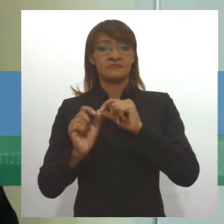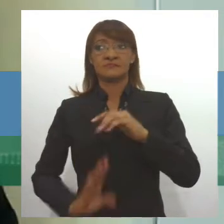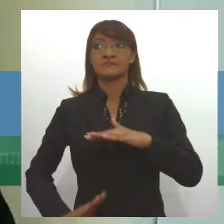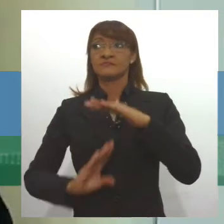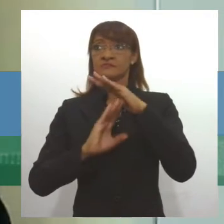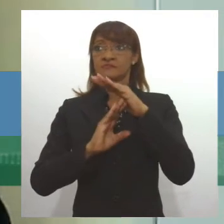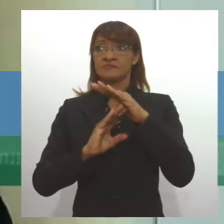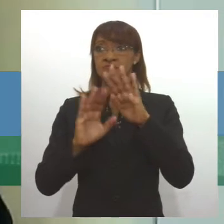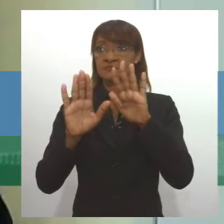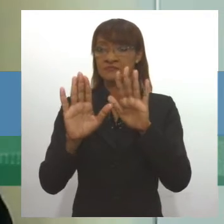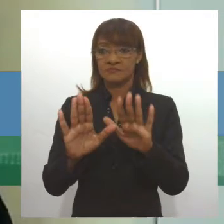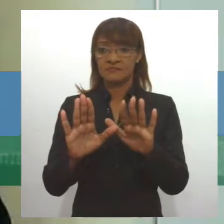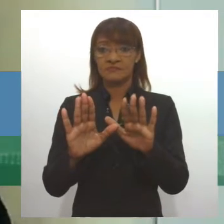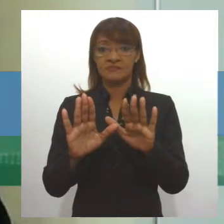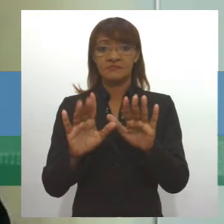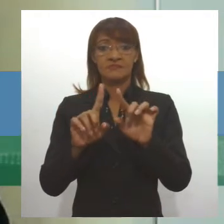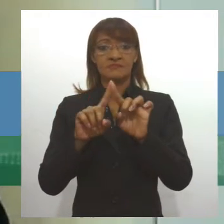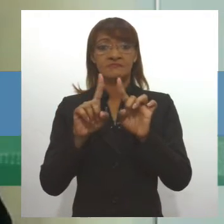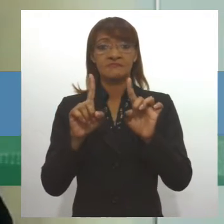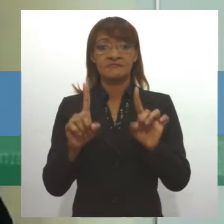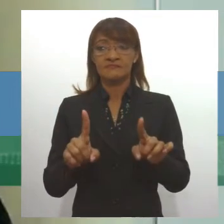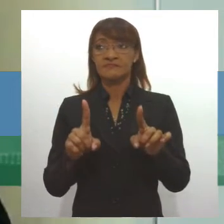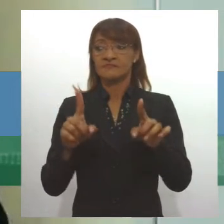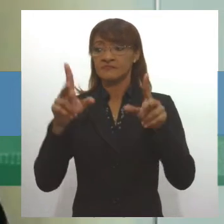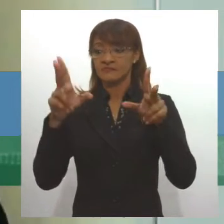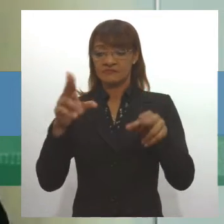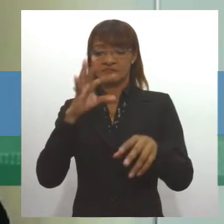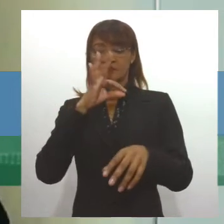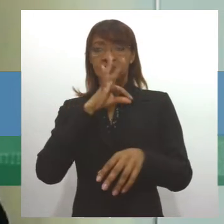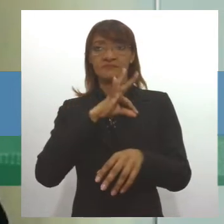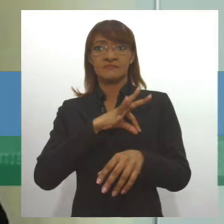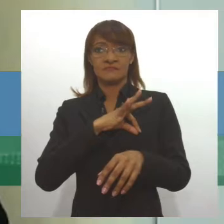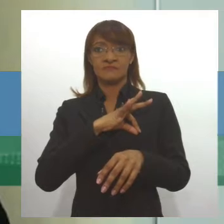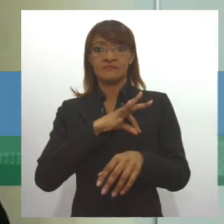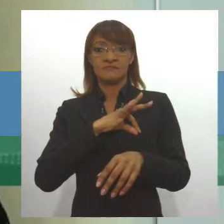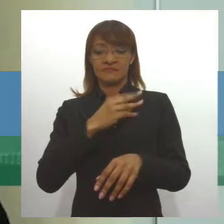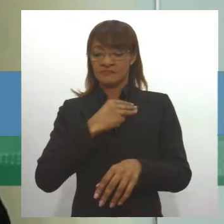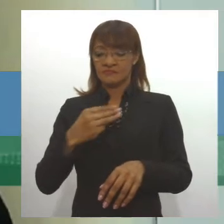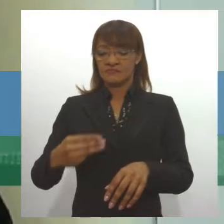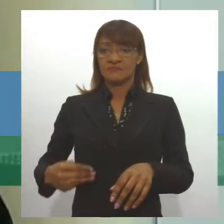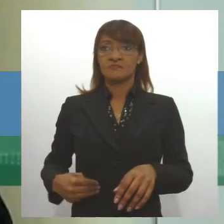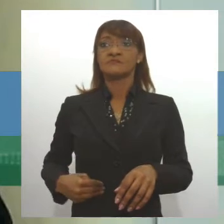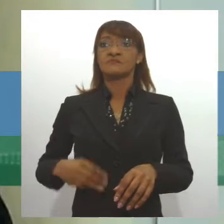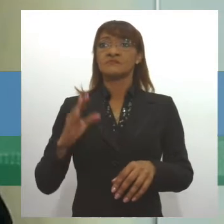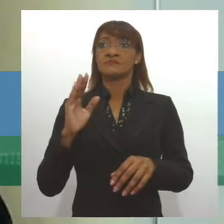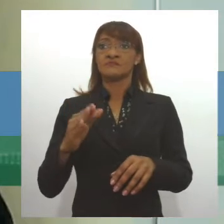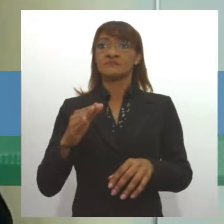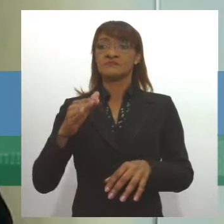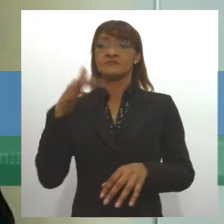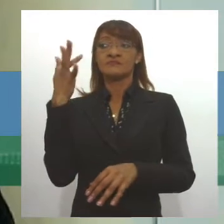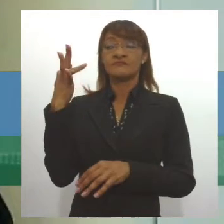E nacionalmente o teto é o salário, subsídio, do ministro do Supremo Tribunal Federal,